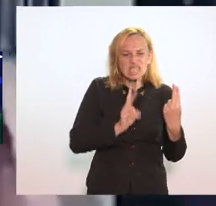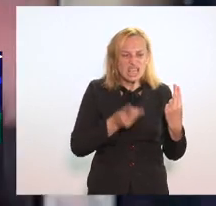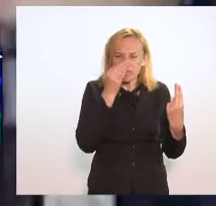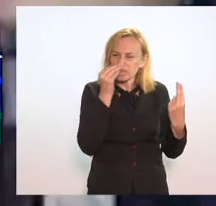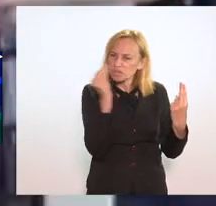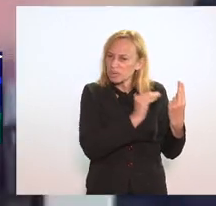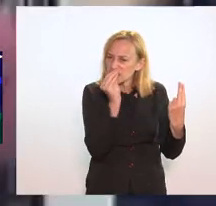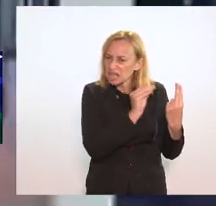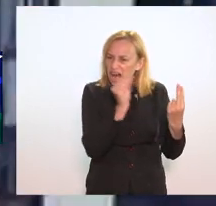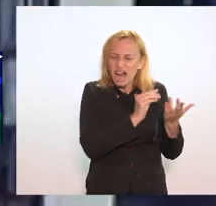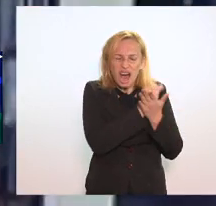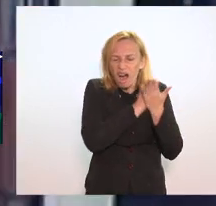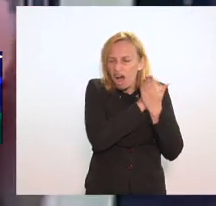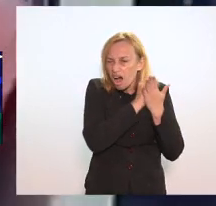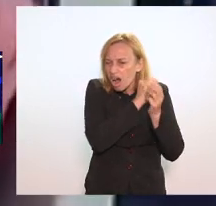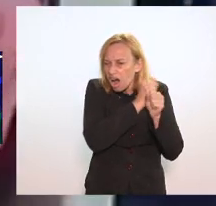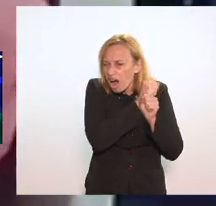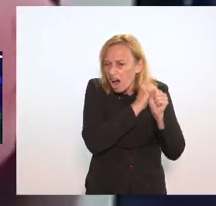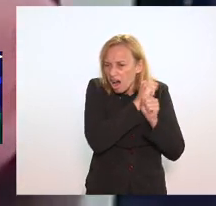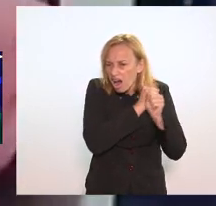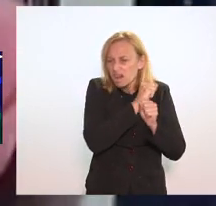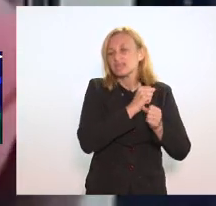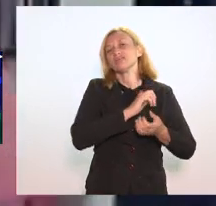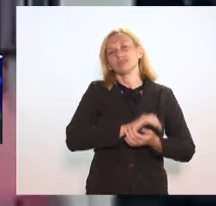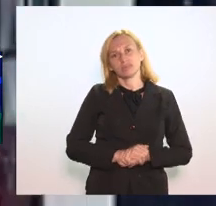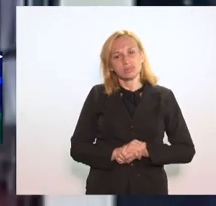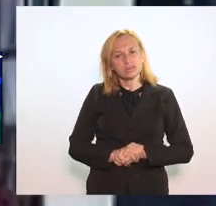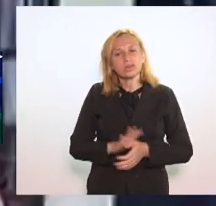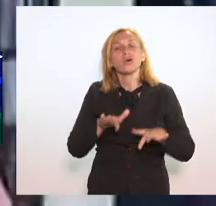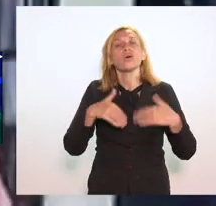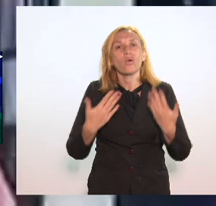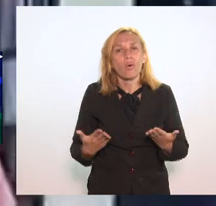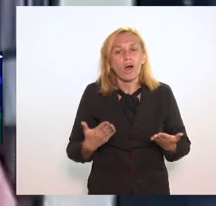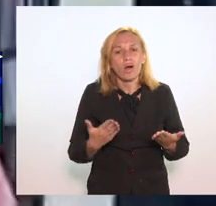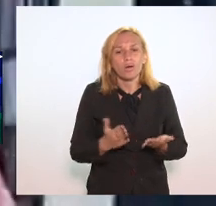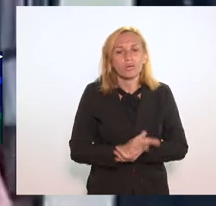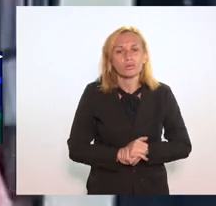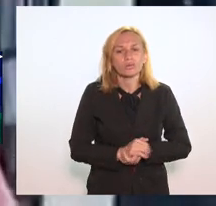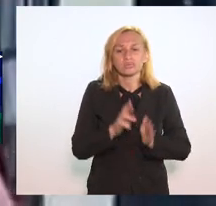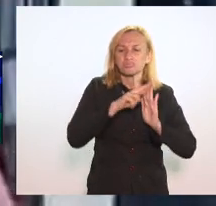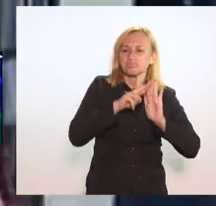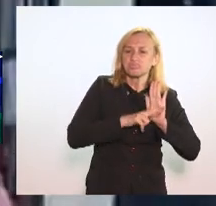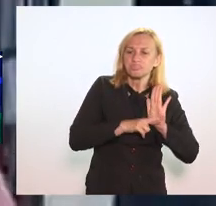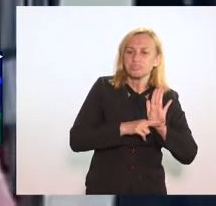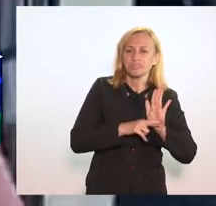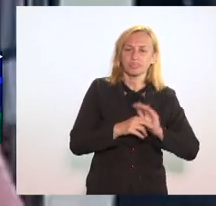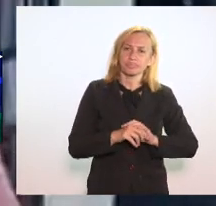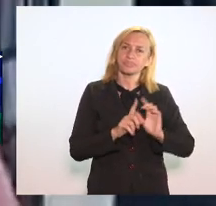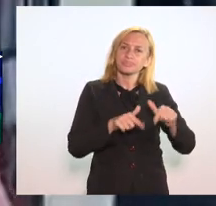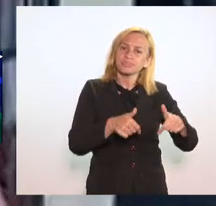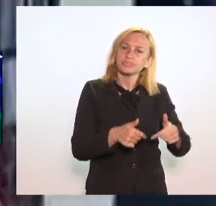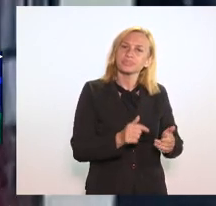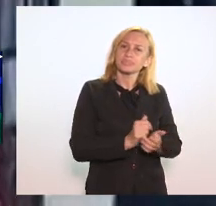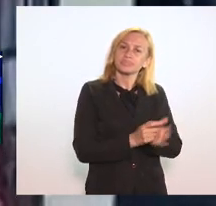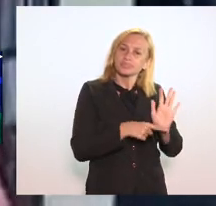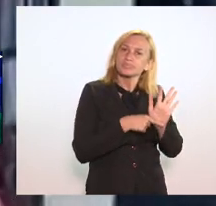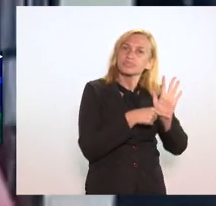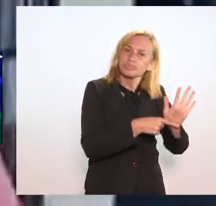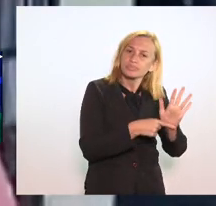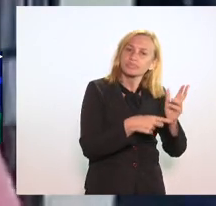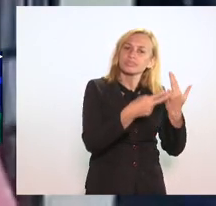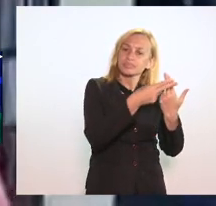faz muito tempo que ele tem que ser me soltar' quiabo quais os produtos têm sido adotada para suprir